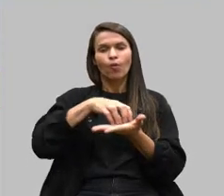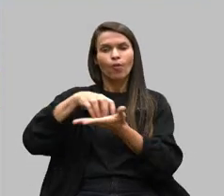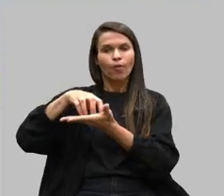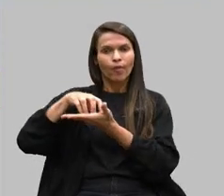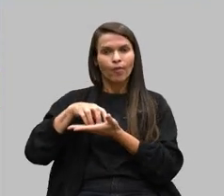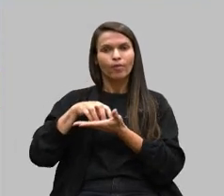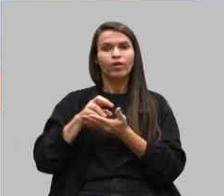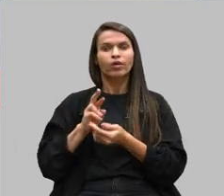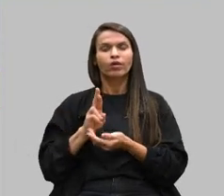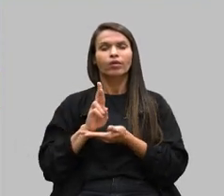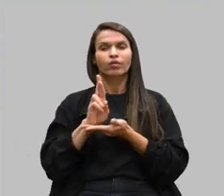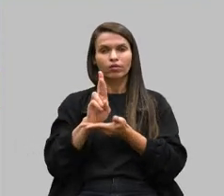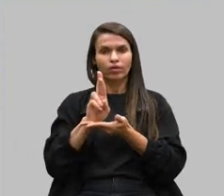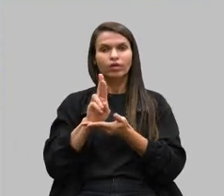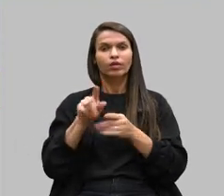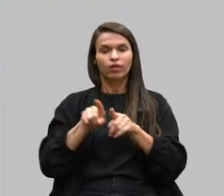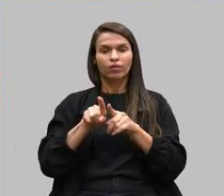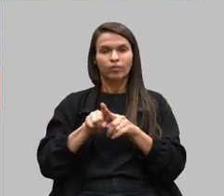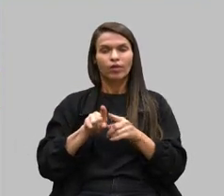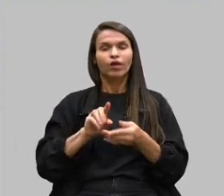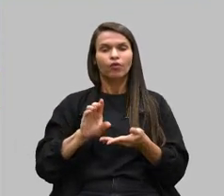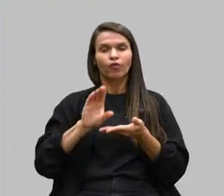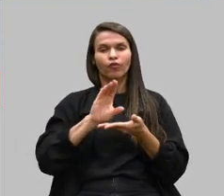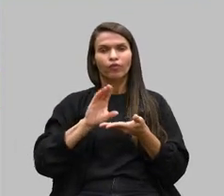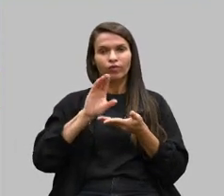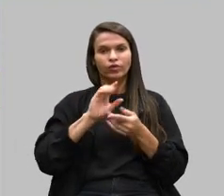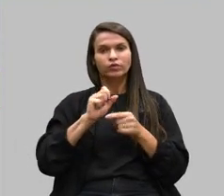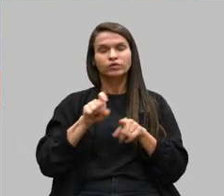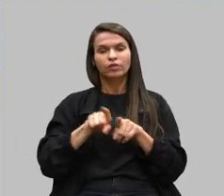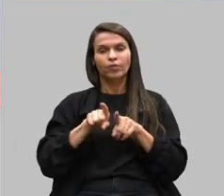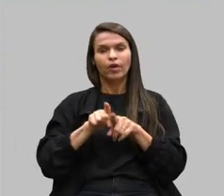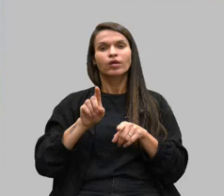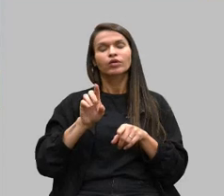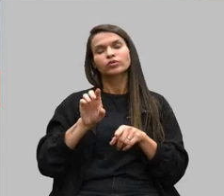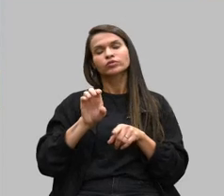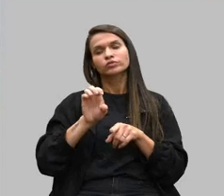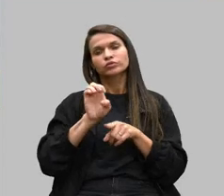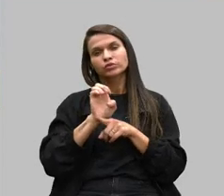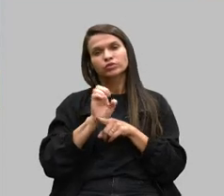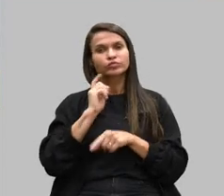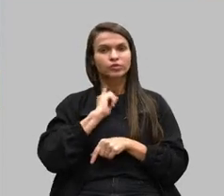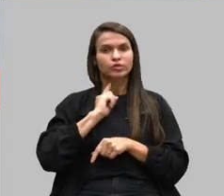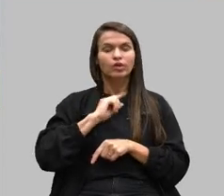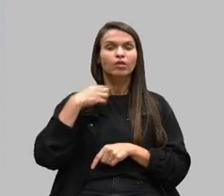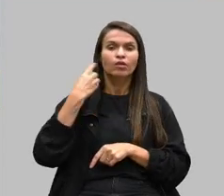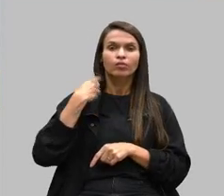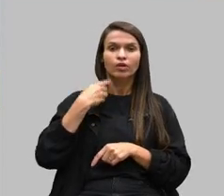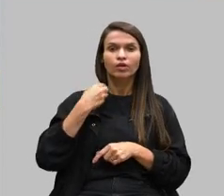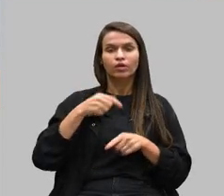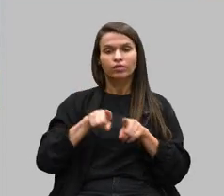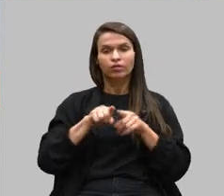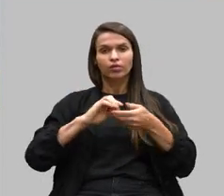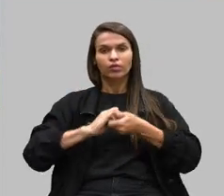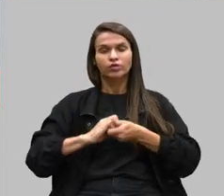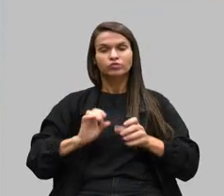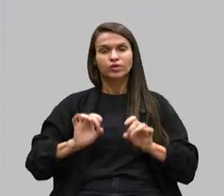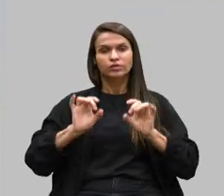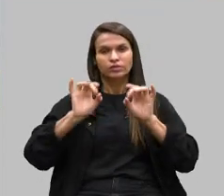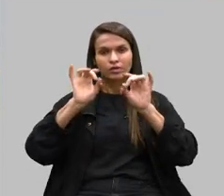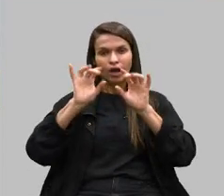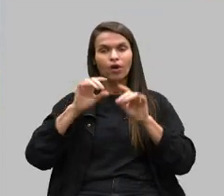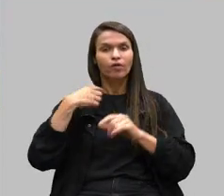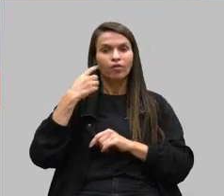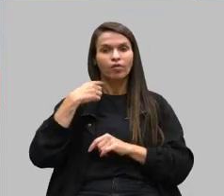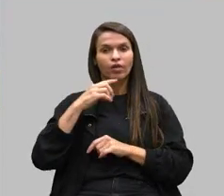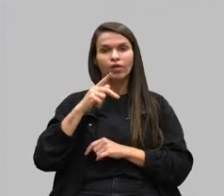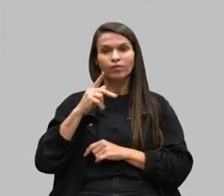dentre elas a Confederação Nacional de transportes o próprio estado de Minas Gerais e deputados Também faço questão de aqui de fazer um cumprimento muito especial a deputado